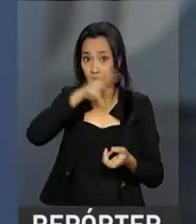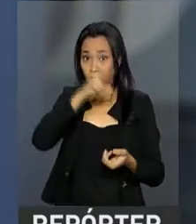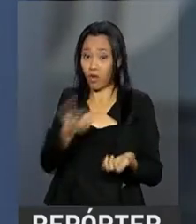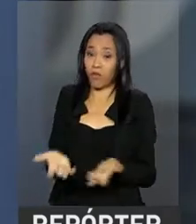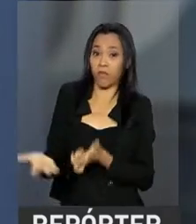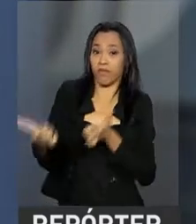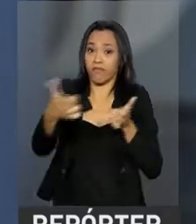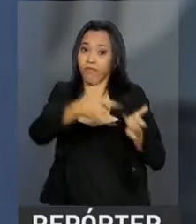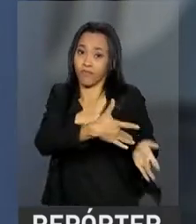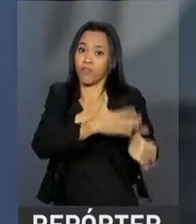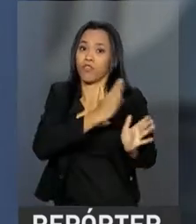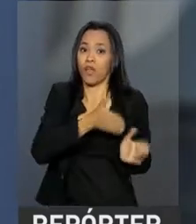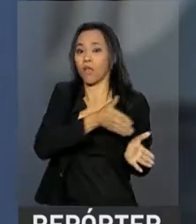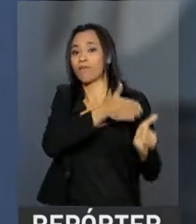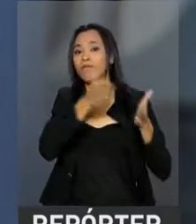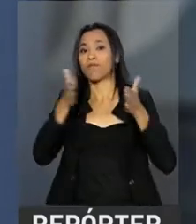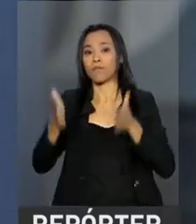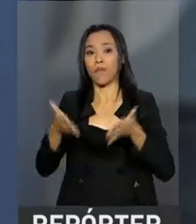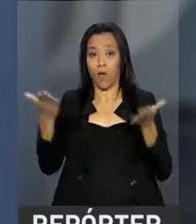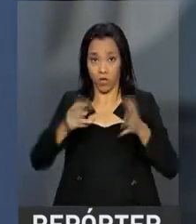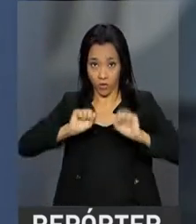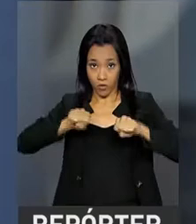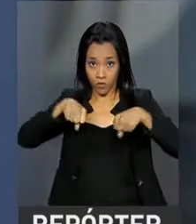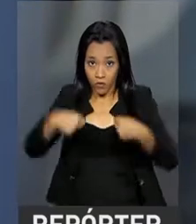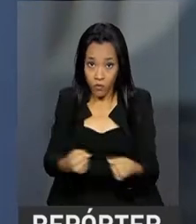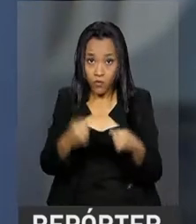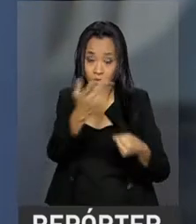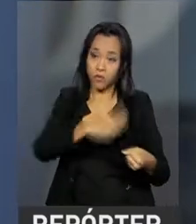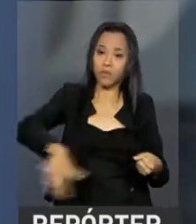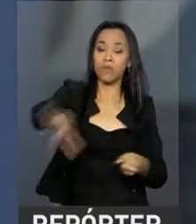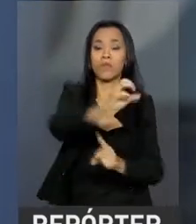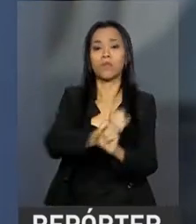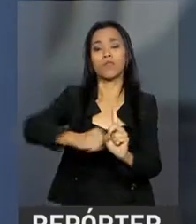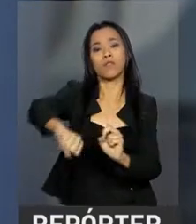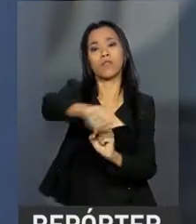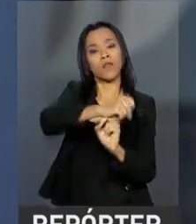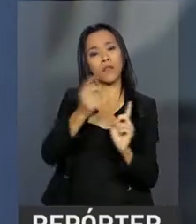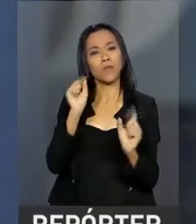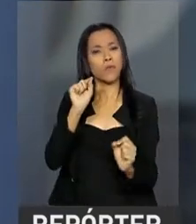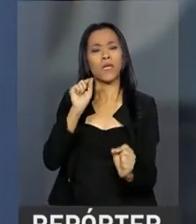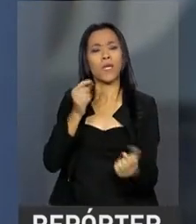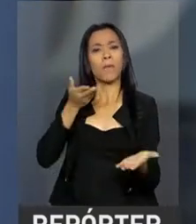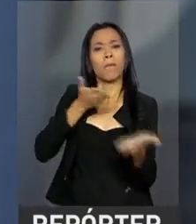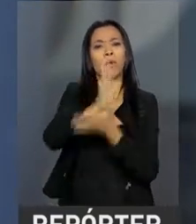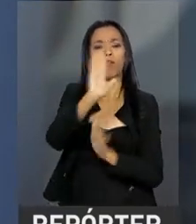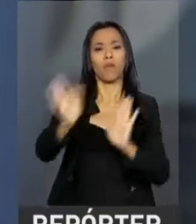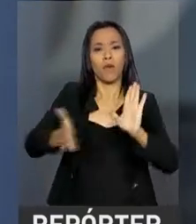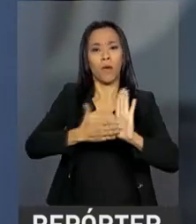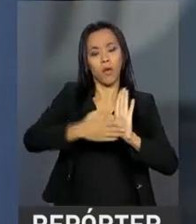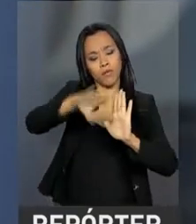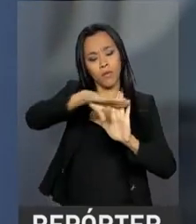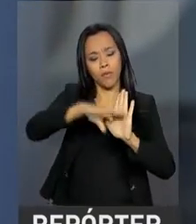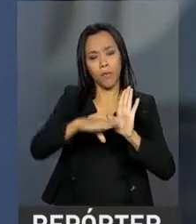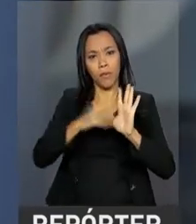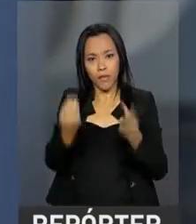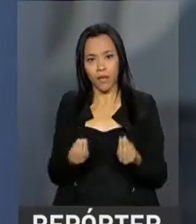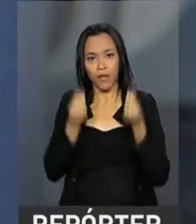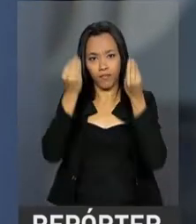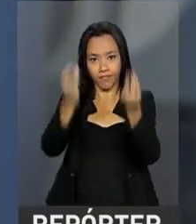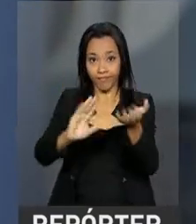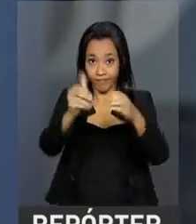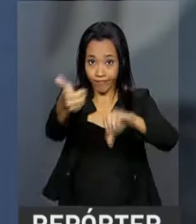momento é necessário um esforço conjunto de toda a sociedade para a aprovação de reformas que estão no congresso nacional